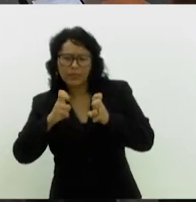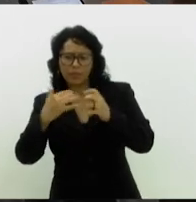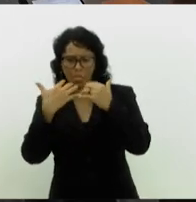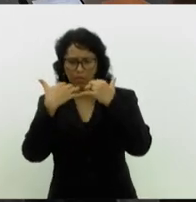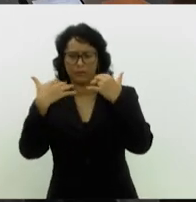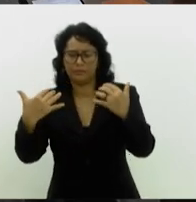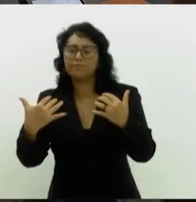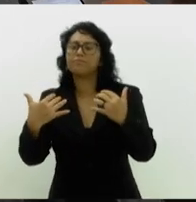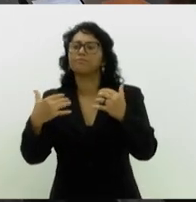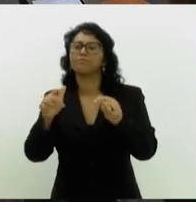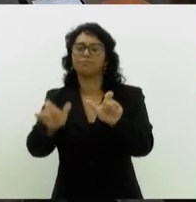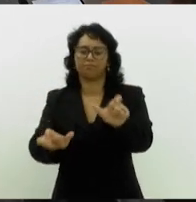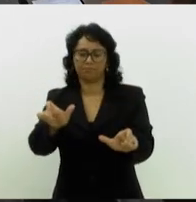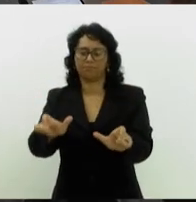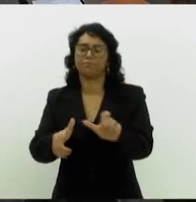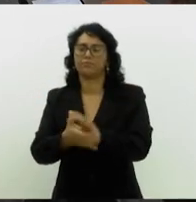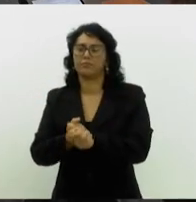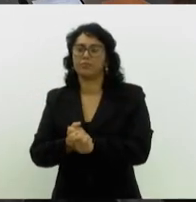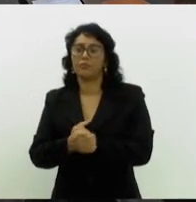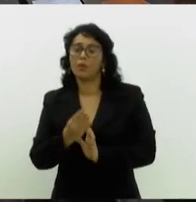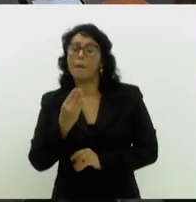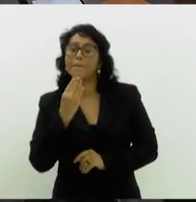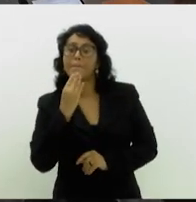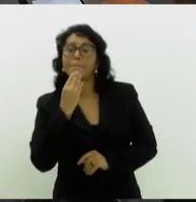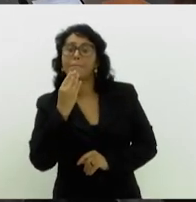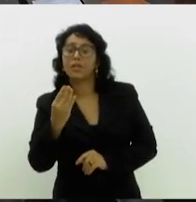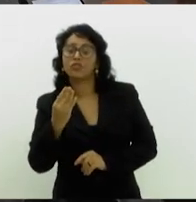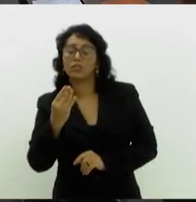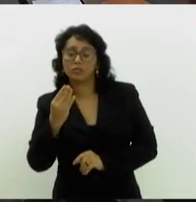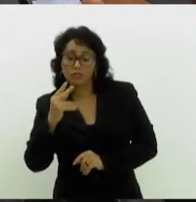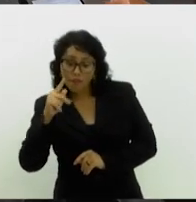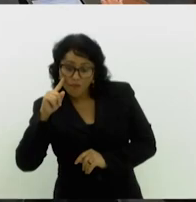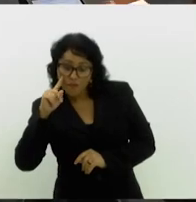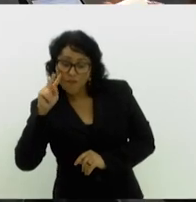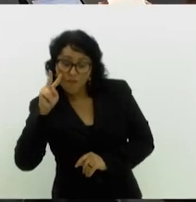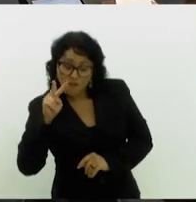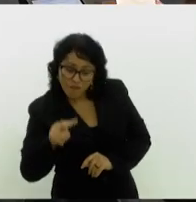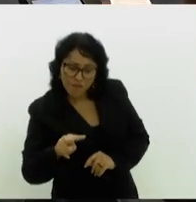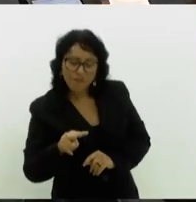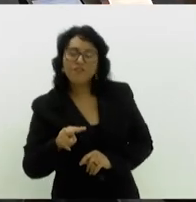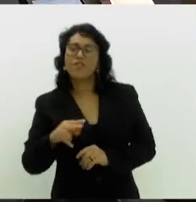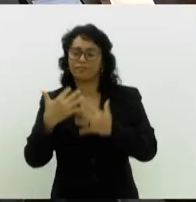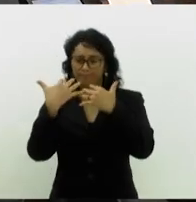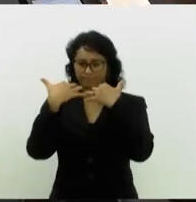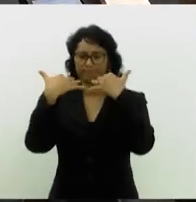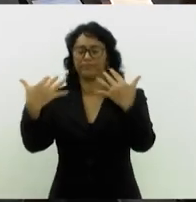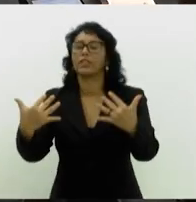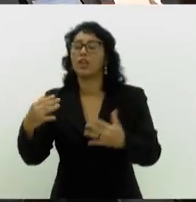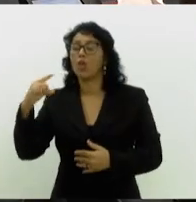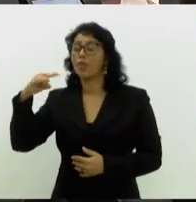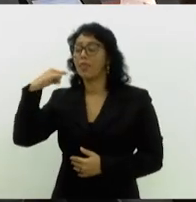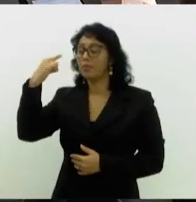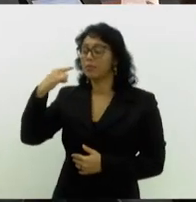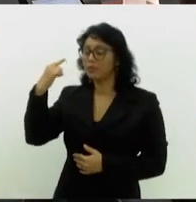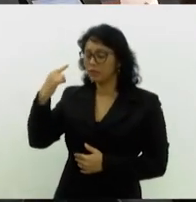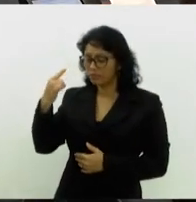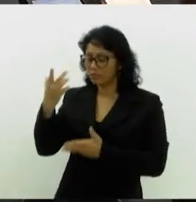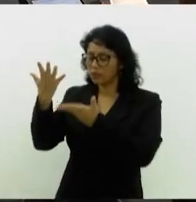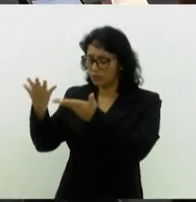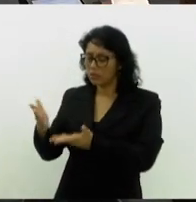quórum pedido de verificação de coro perfeitamente para o Deputado Luiz Paulo